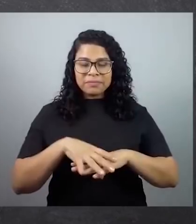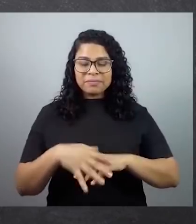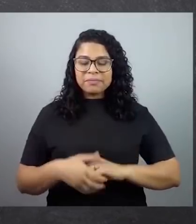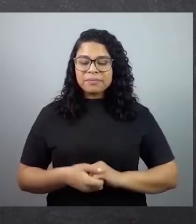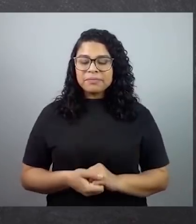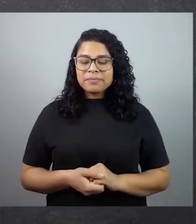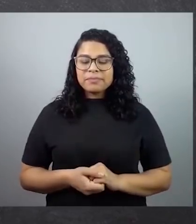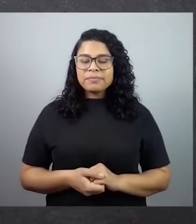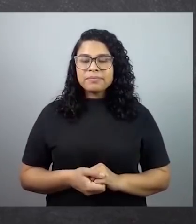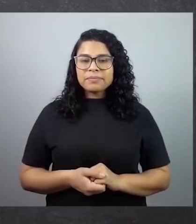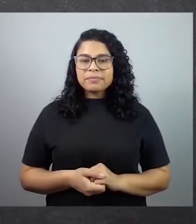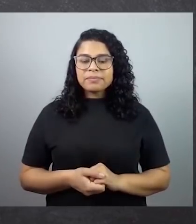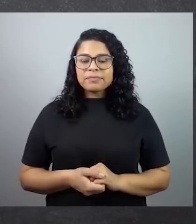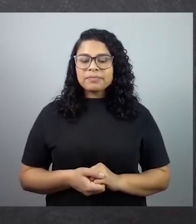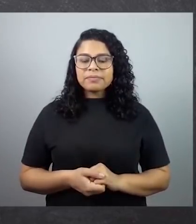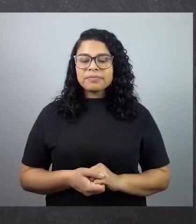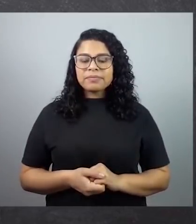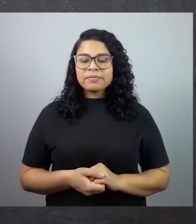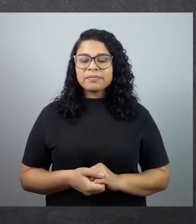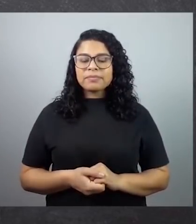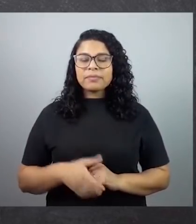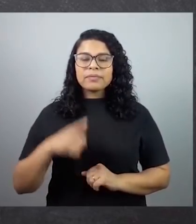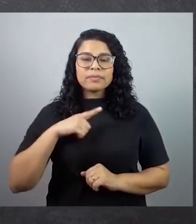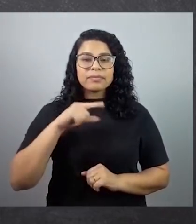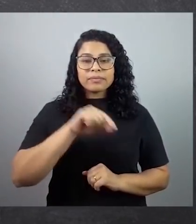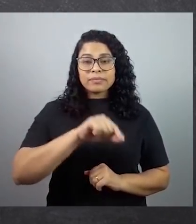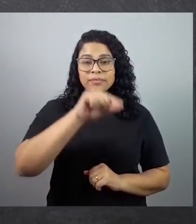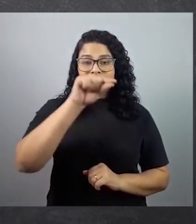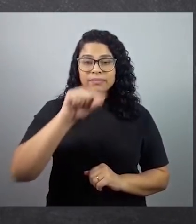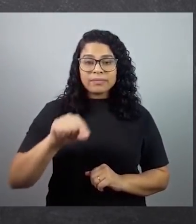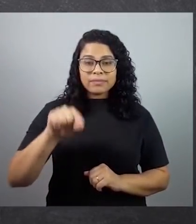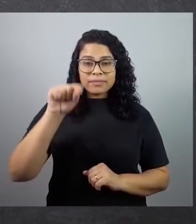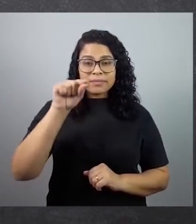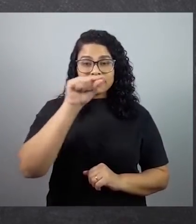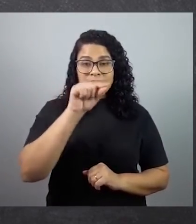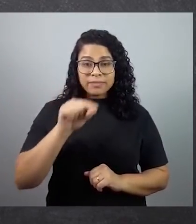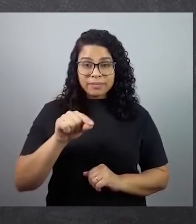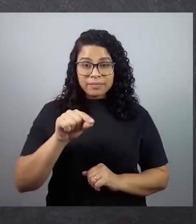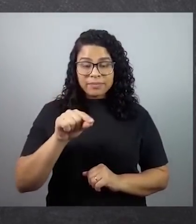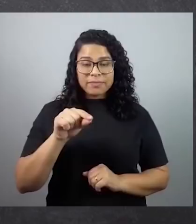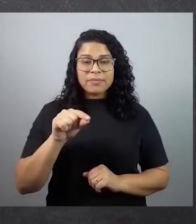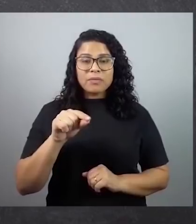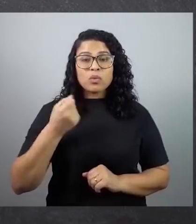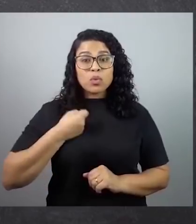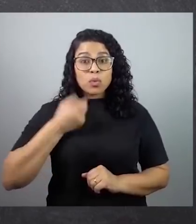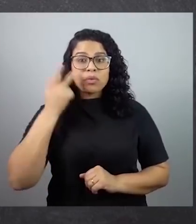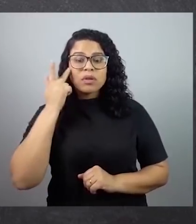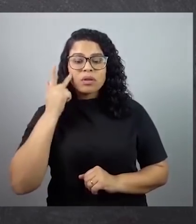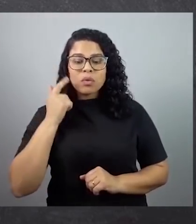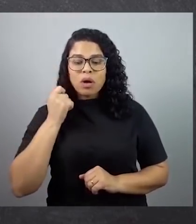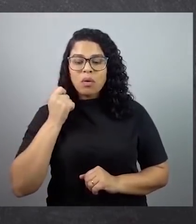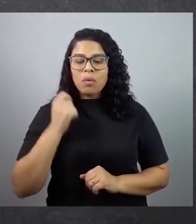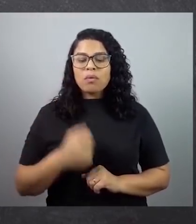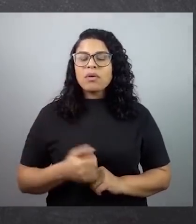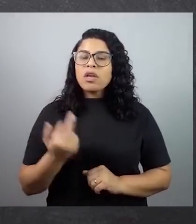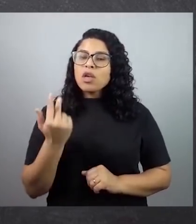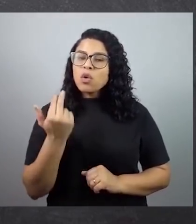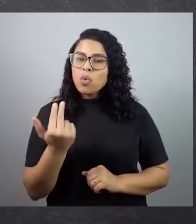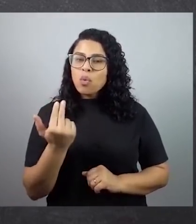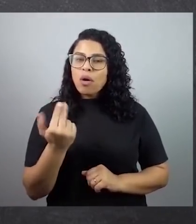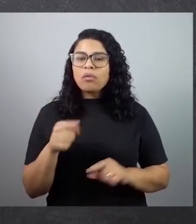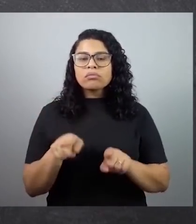conjunto, aqui o símbolo do igual, tá certo? Este símbolo aqui